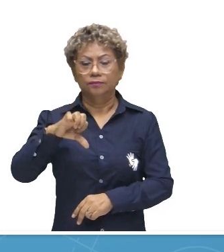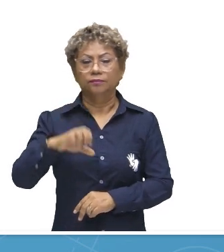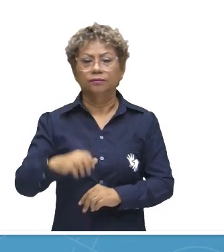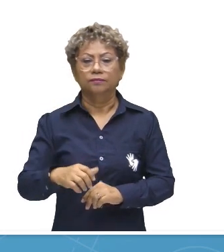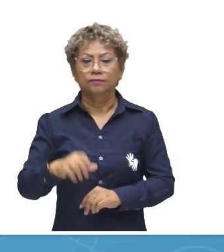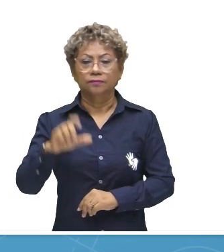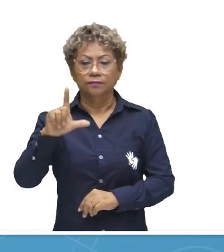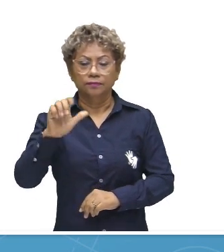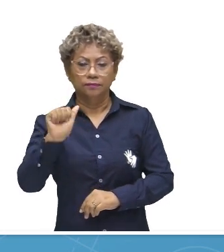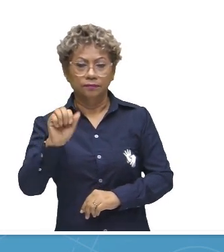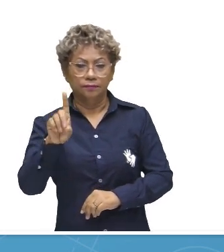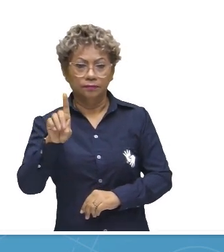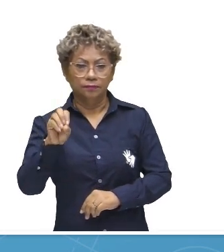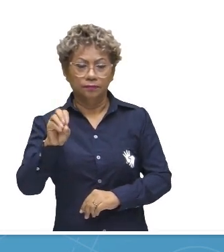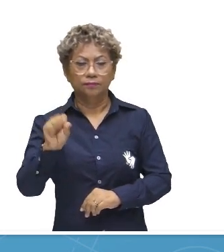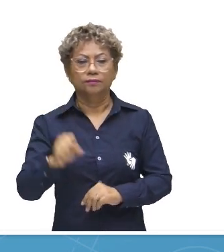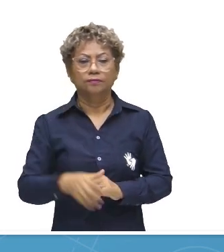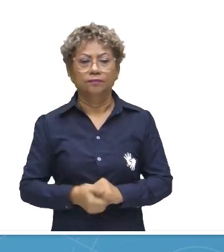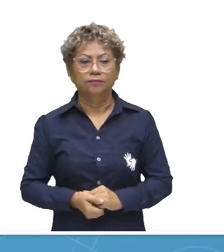tabela,